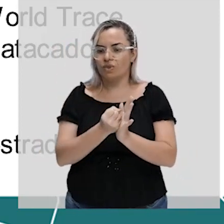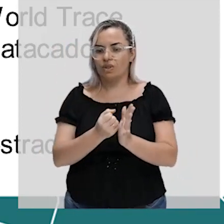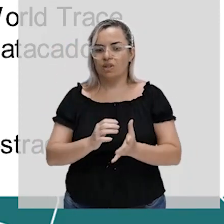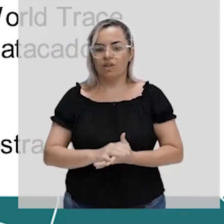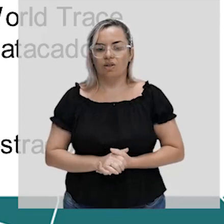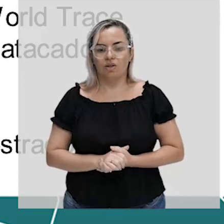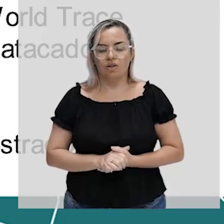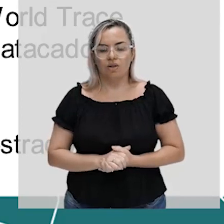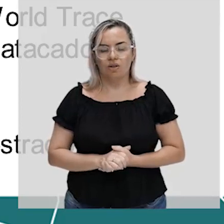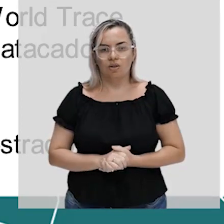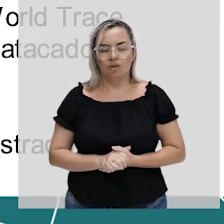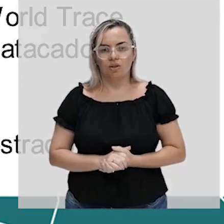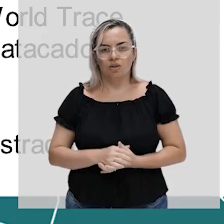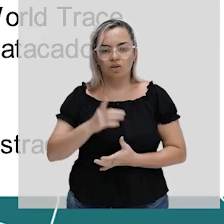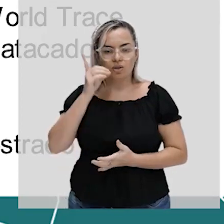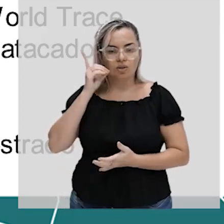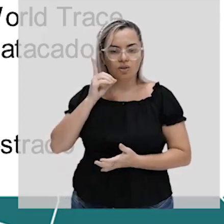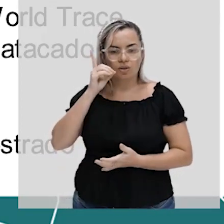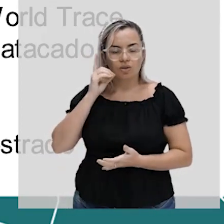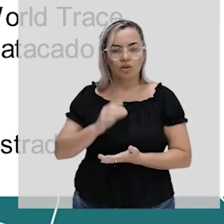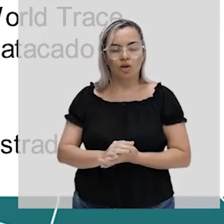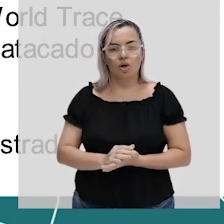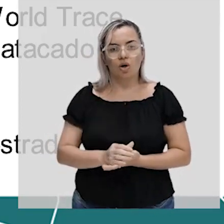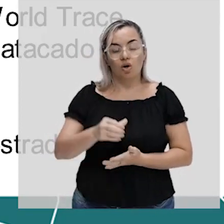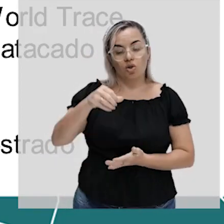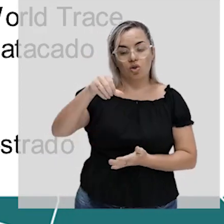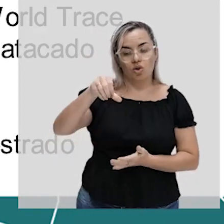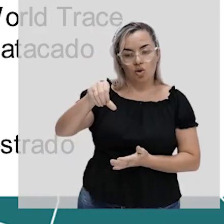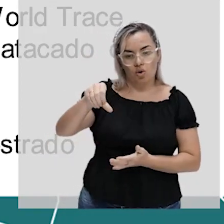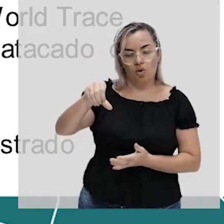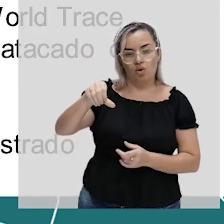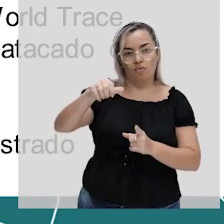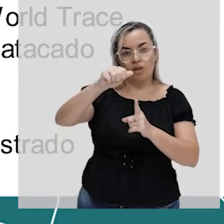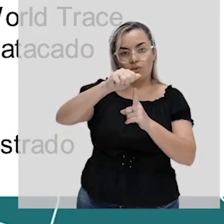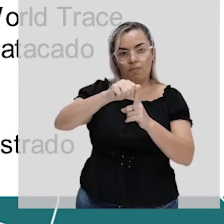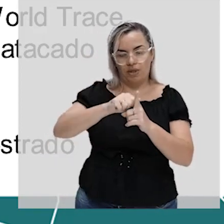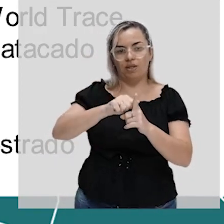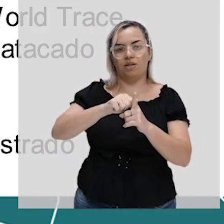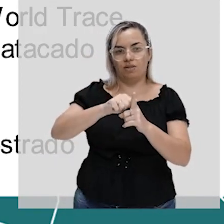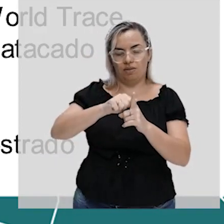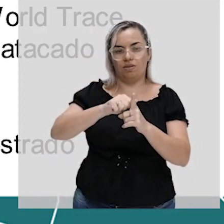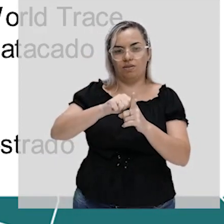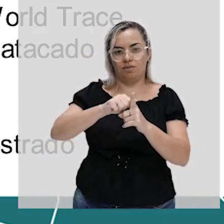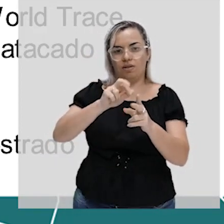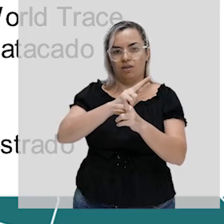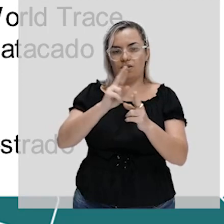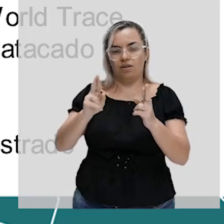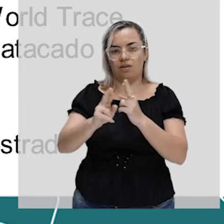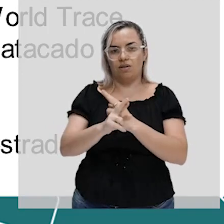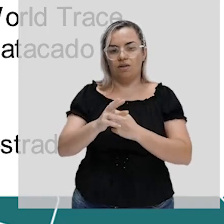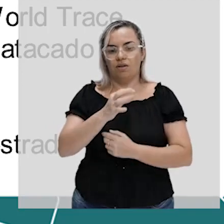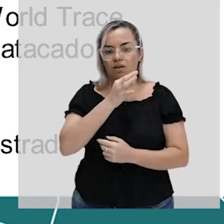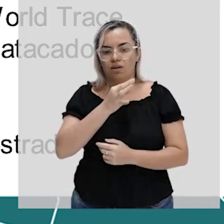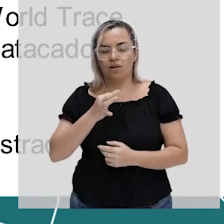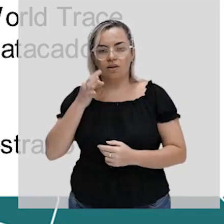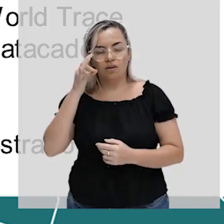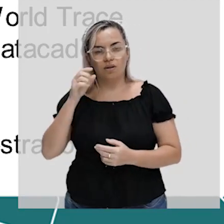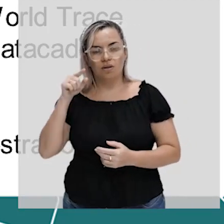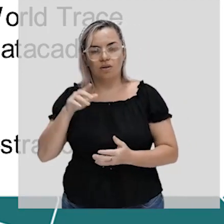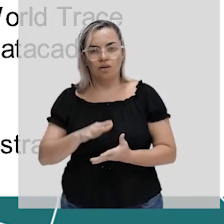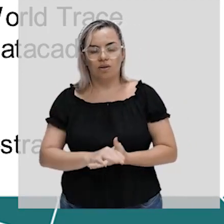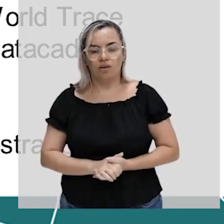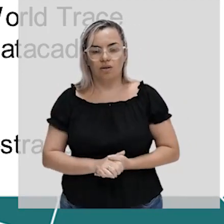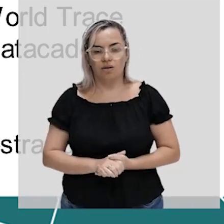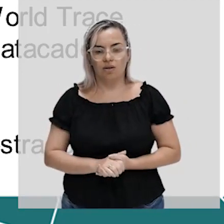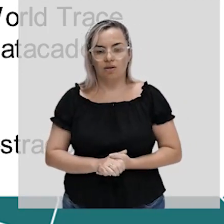o estado, inclusive, no caso, desculpa, que é o mês, e lá nos Estados Unidos o sistema deles, né, de análise, né, no caso da data,